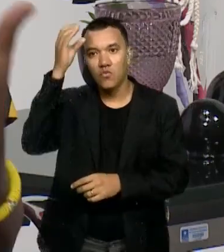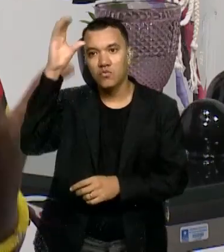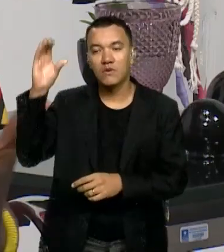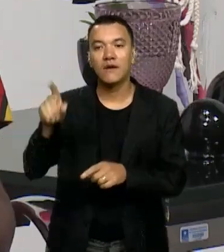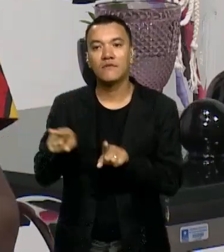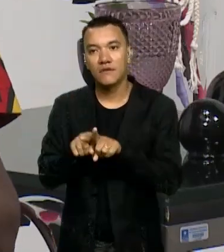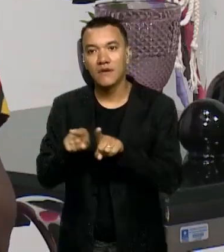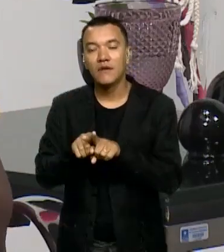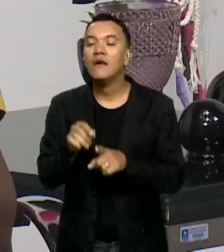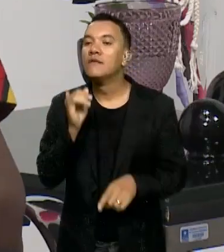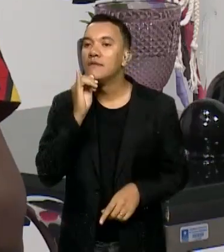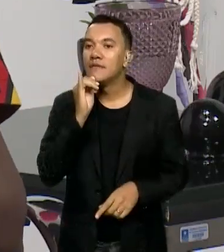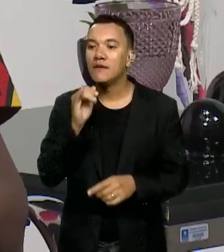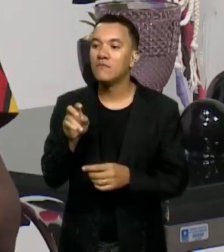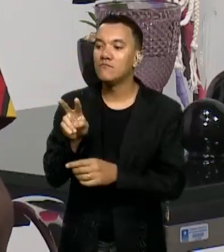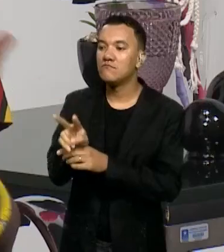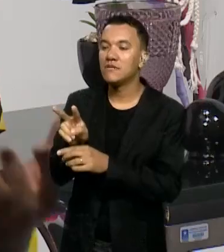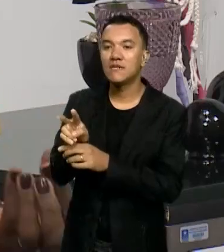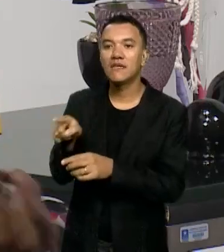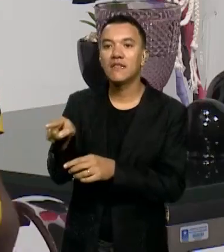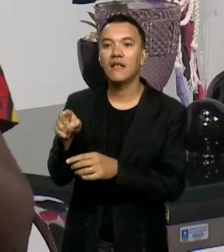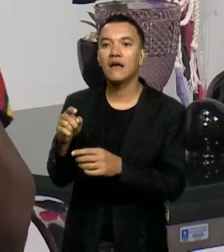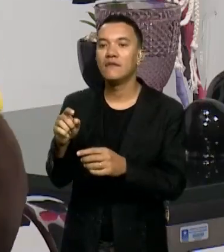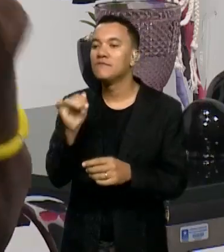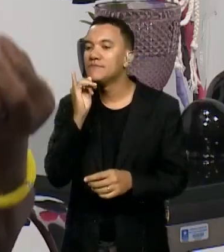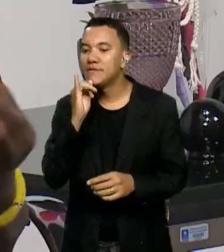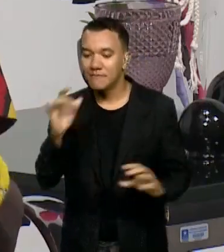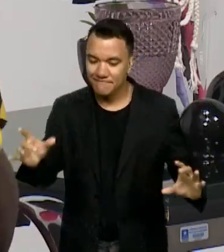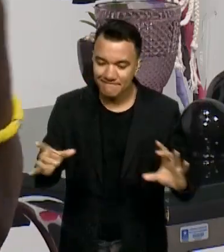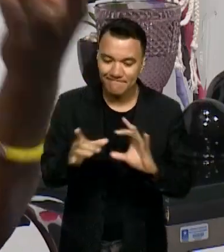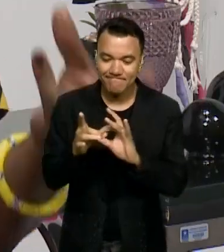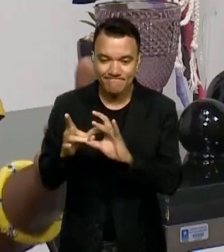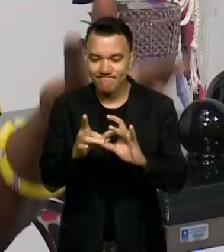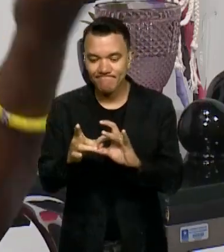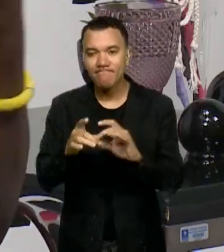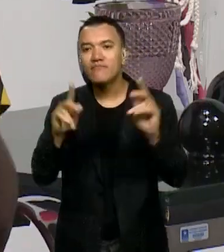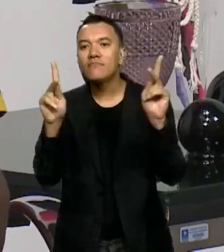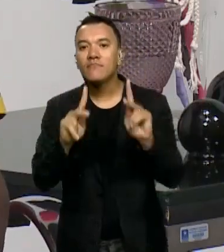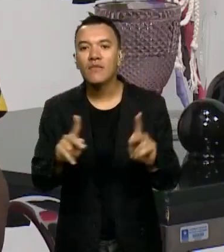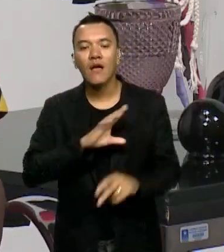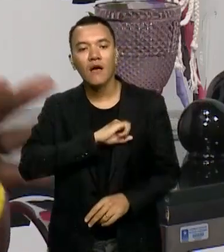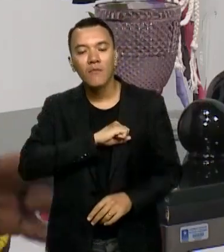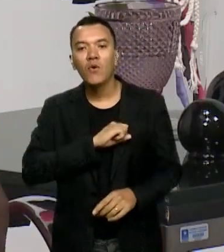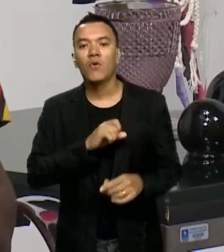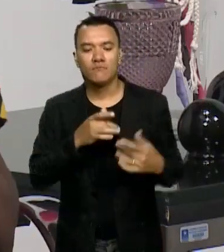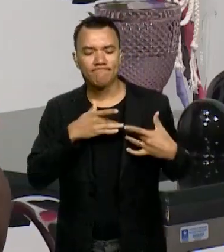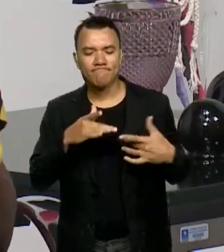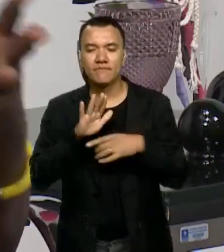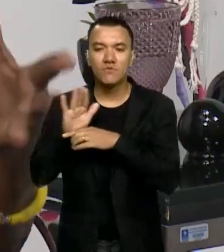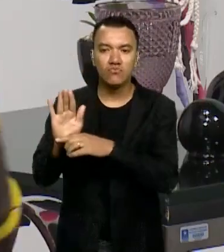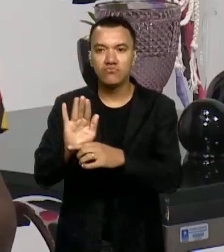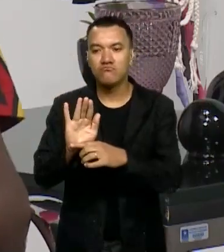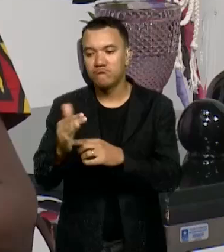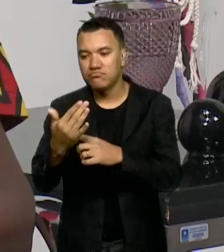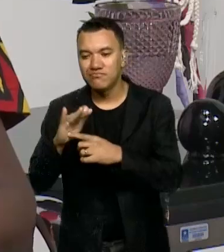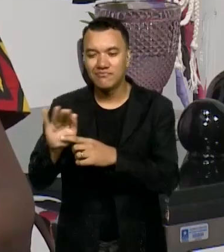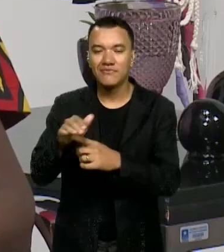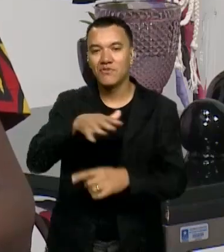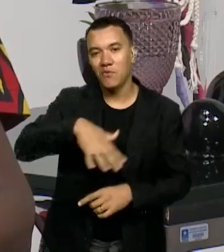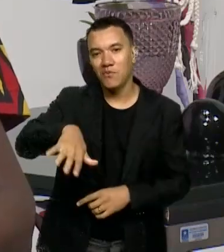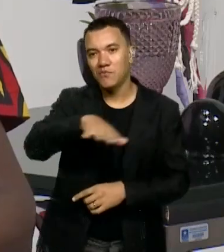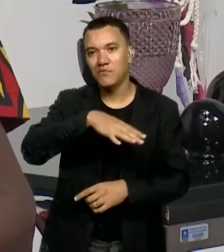como manter o fortalecimento de vínculo, da paz, do amor e da solidariedade entre